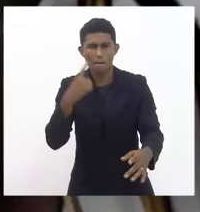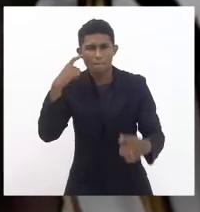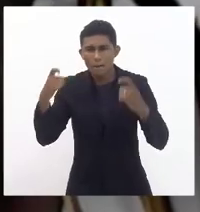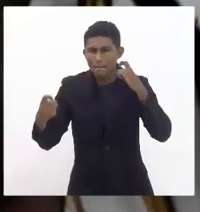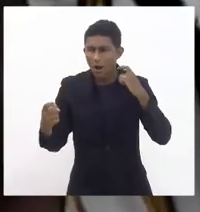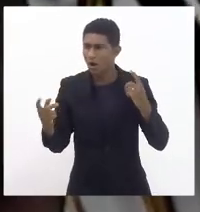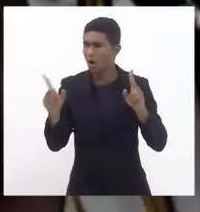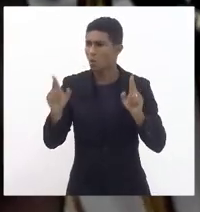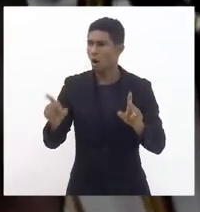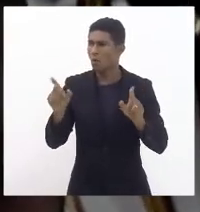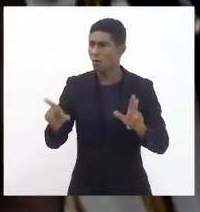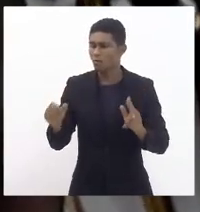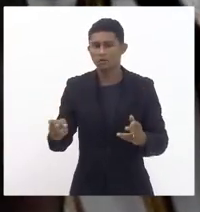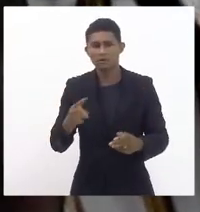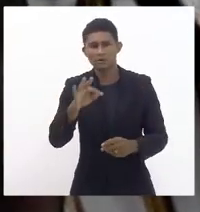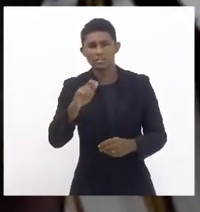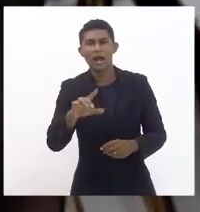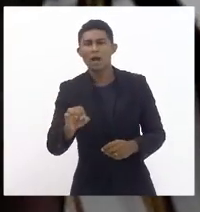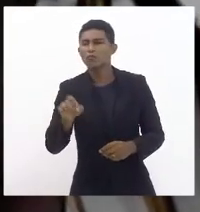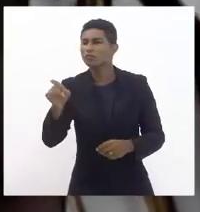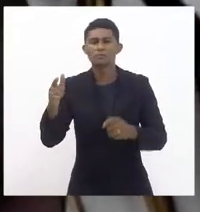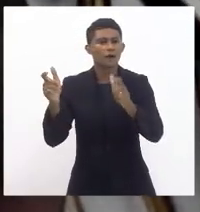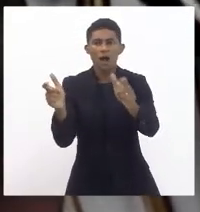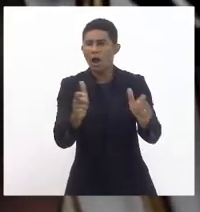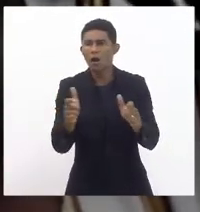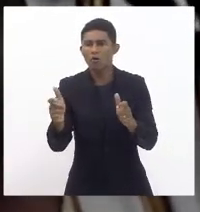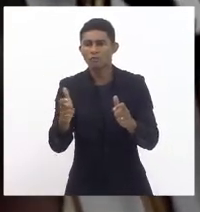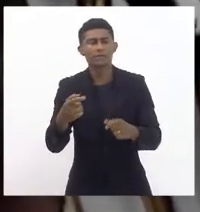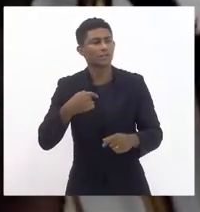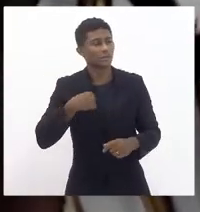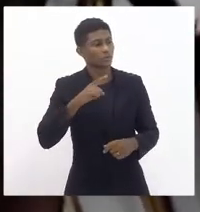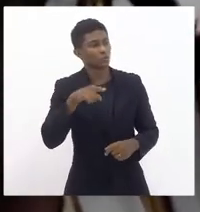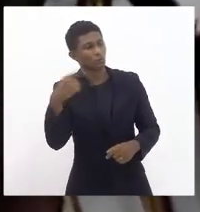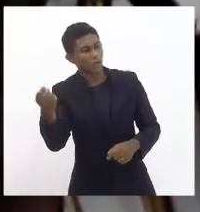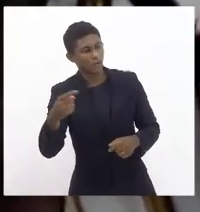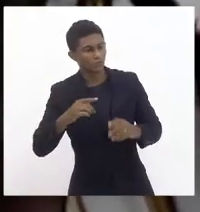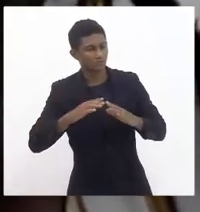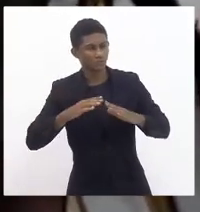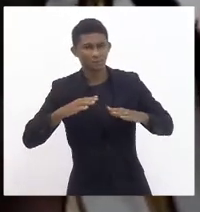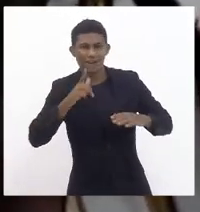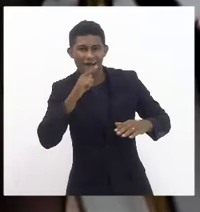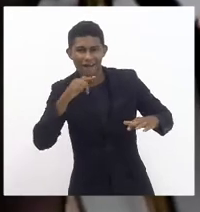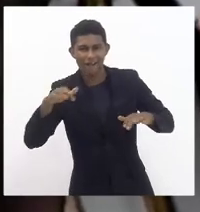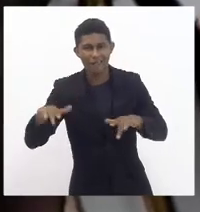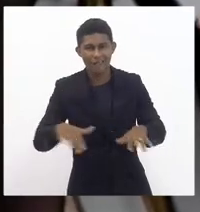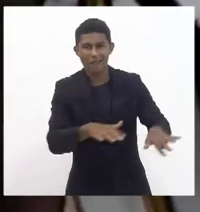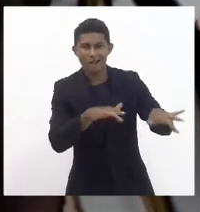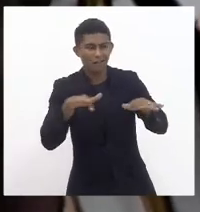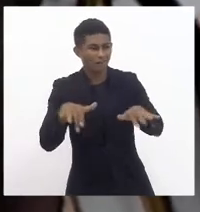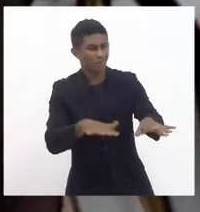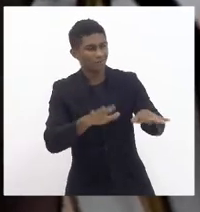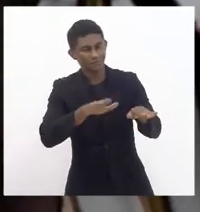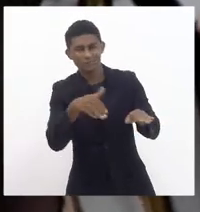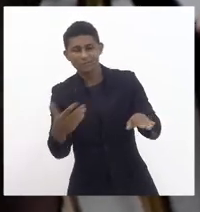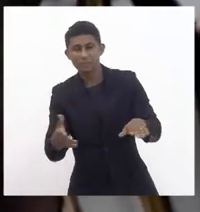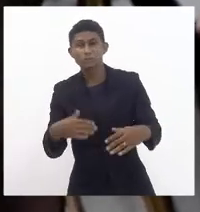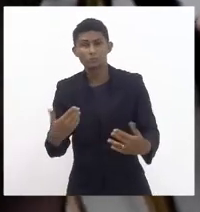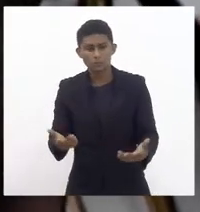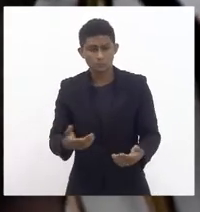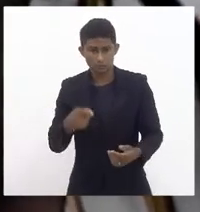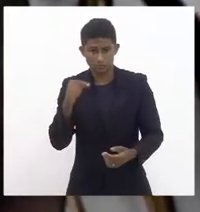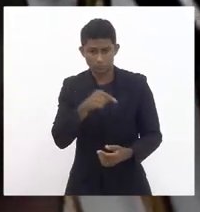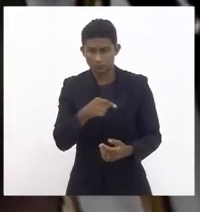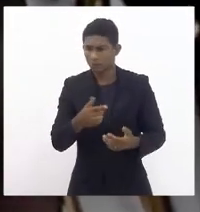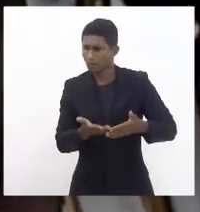Canoa que cansa Thiago Onde estás estou do outro lado do rio o caboclo da Várzea começa a Remar